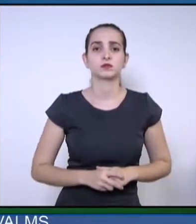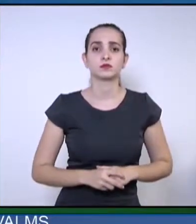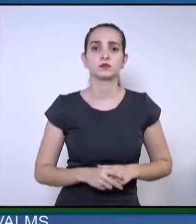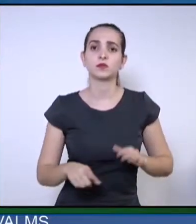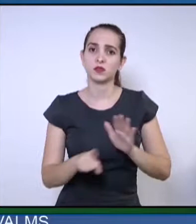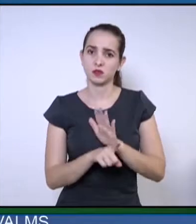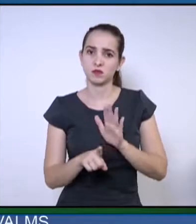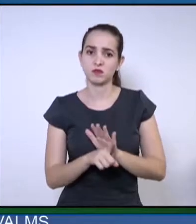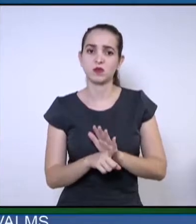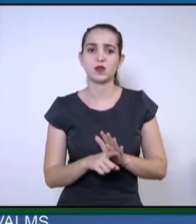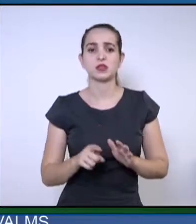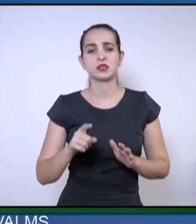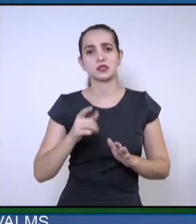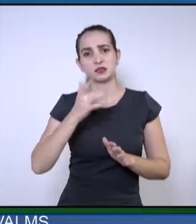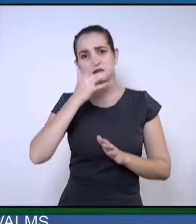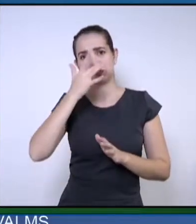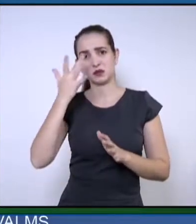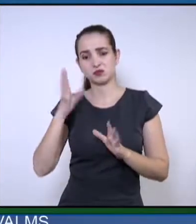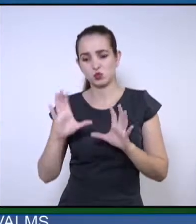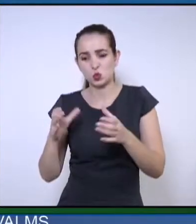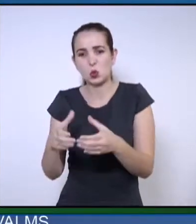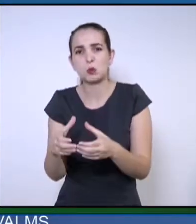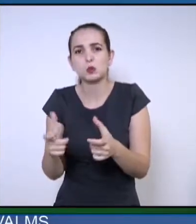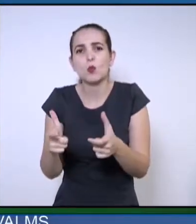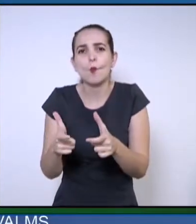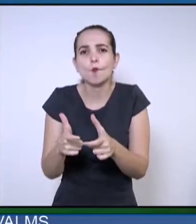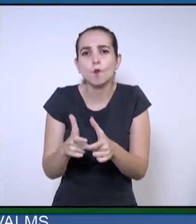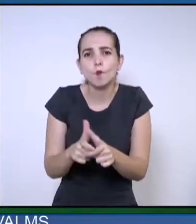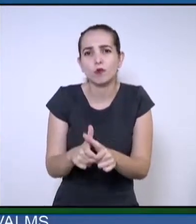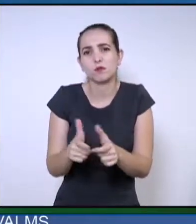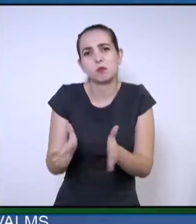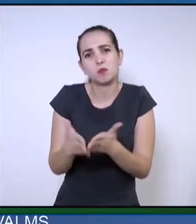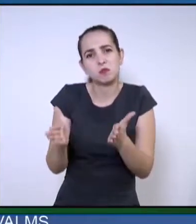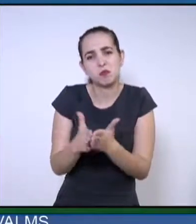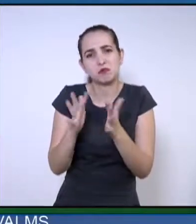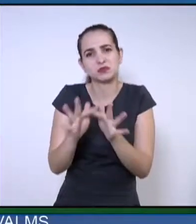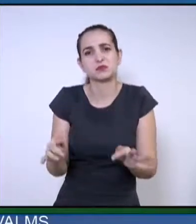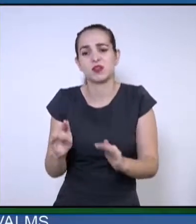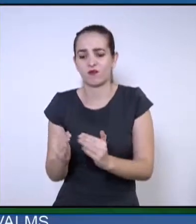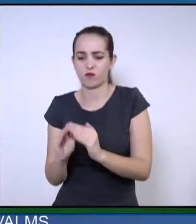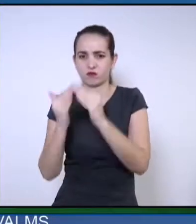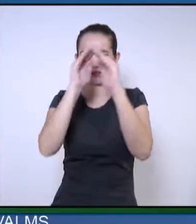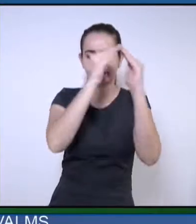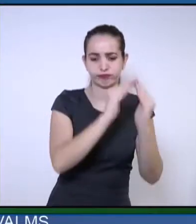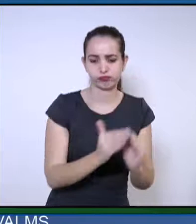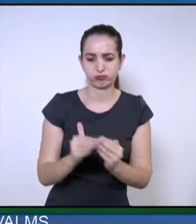defensora das causas dos menos favorecidos nas favelas do Rio de Janeiro.